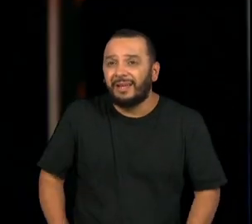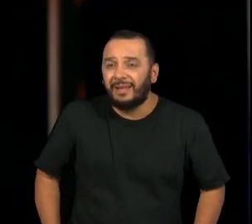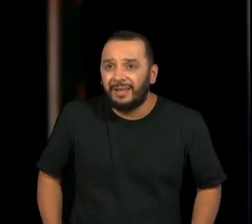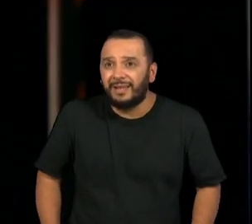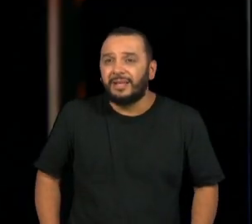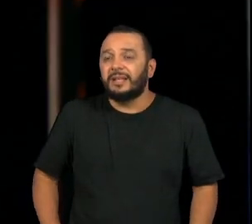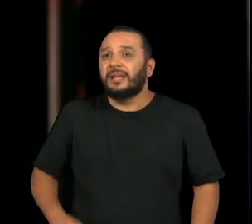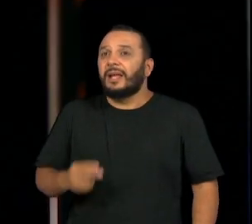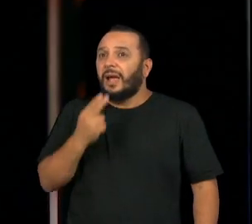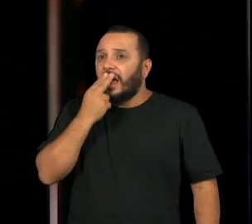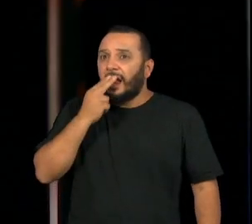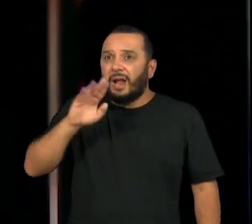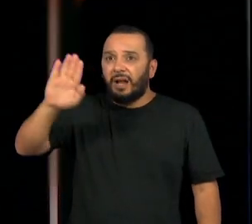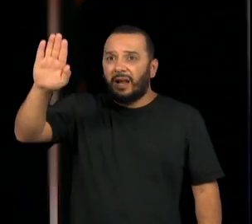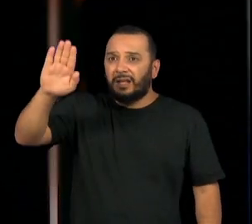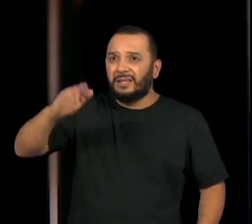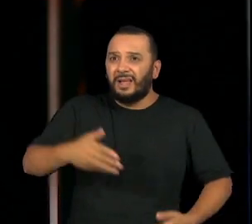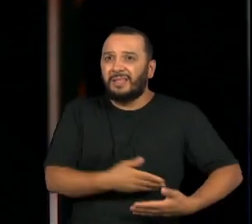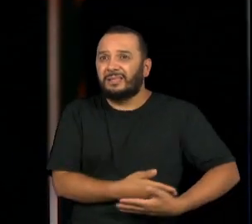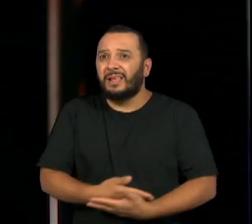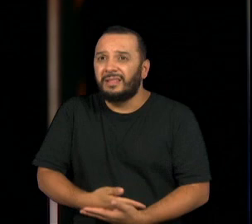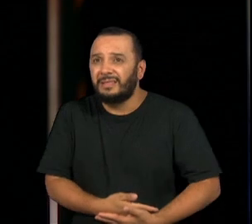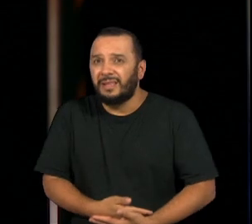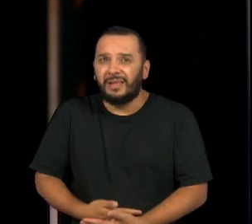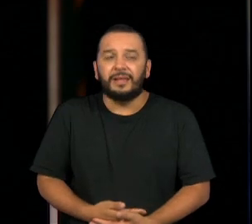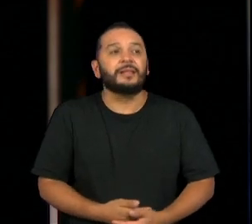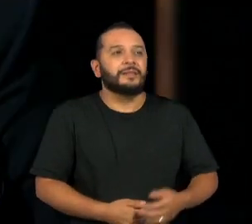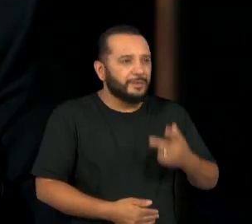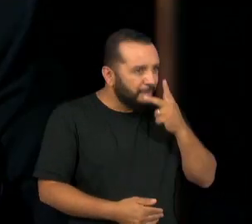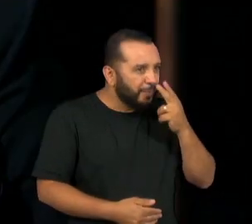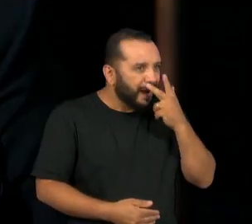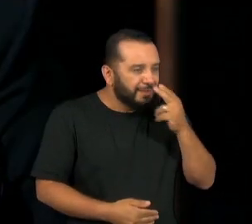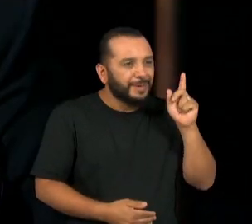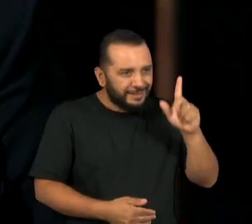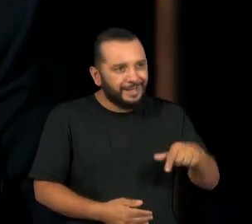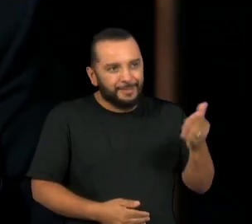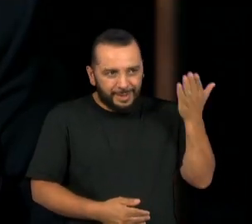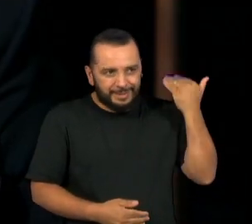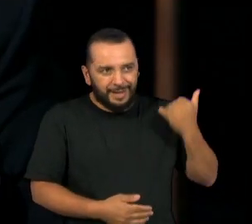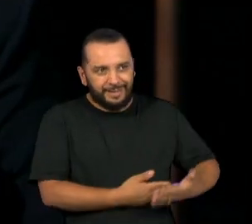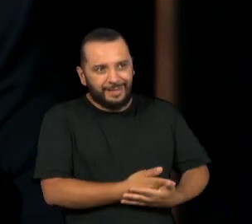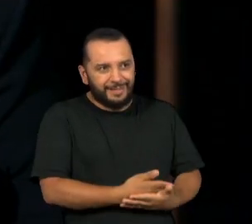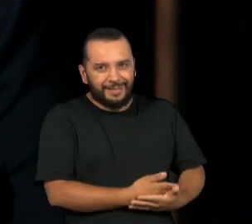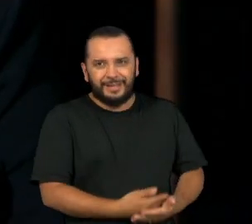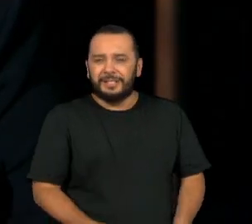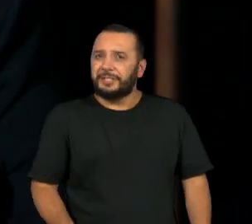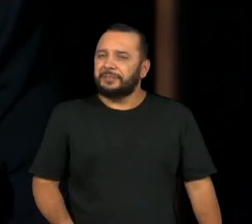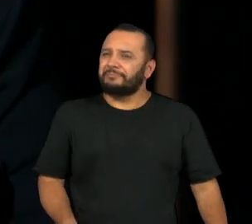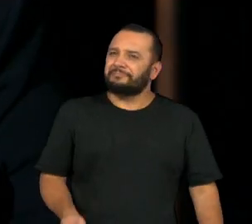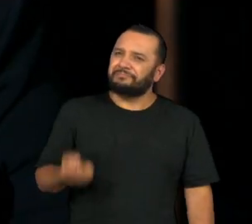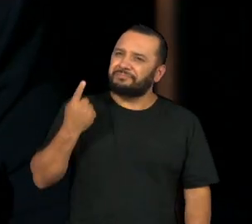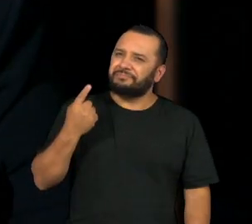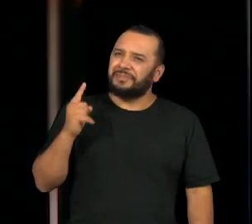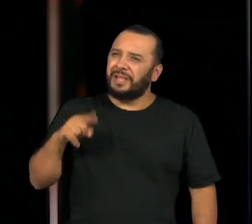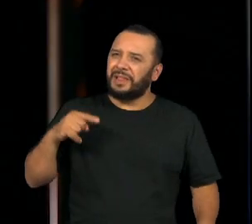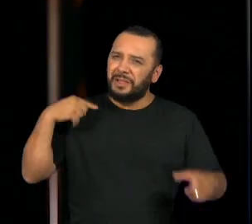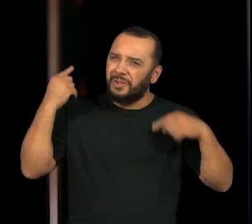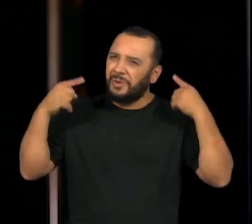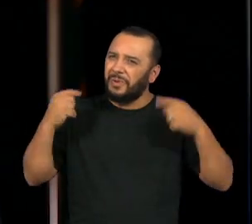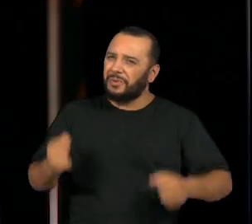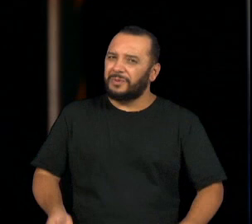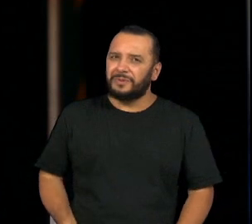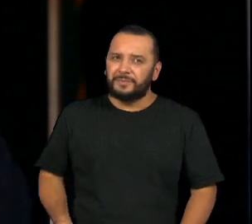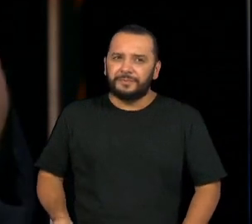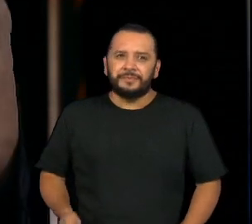Hitler foi nenê. Não parece, mas foi, né? Foi. Então, é muito louco isso. O que